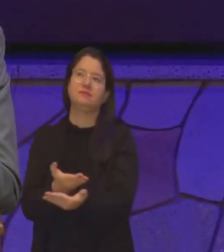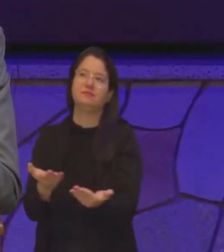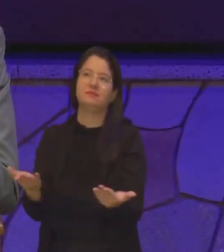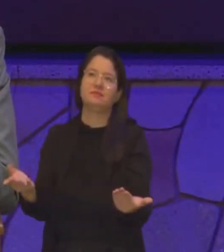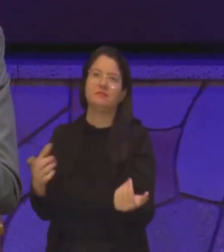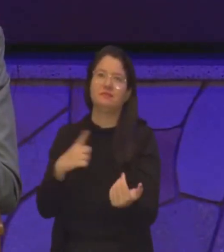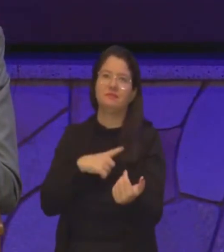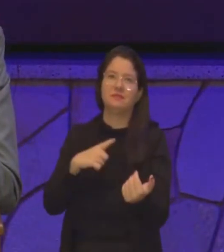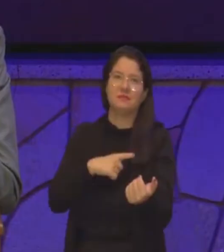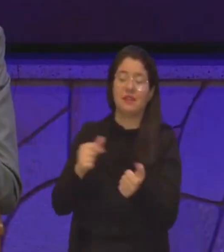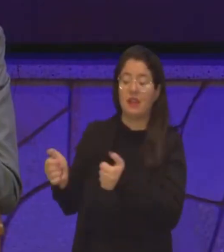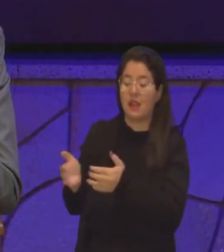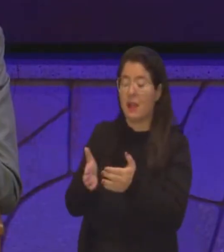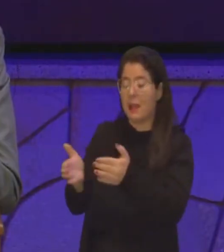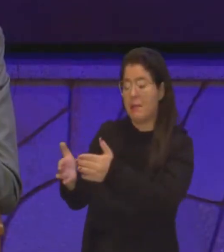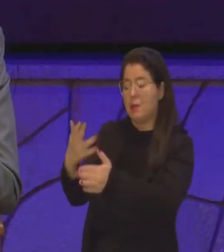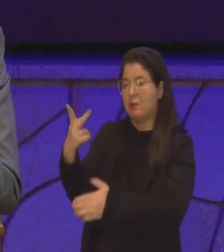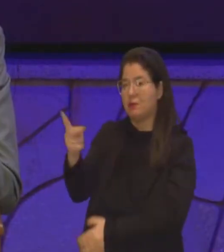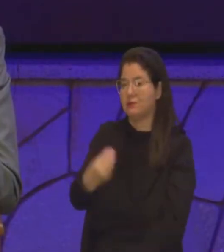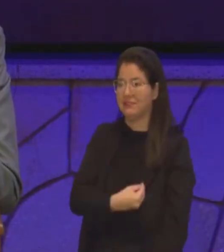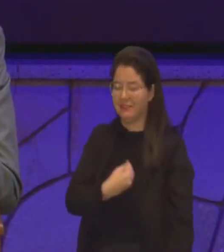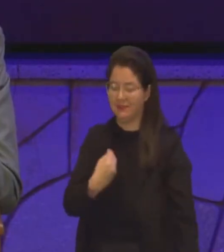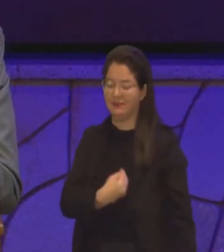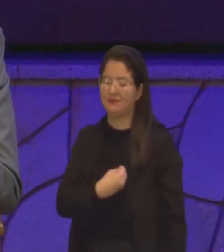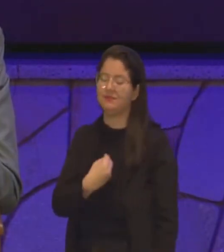Há direcionamentos para a sua vida,